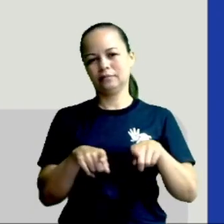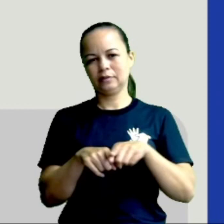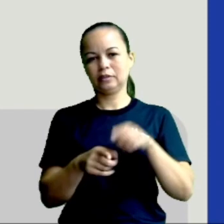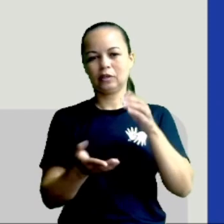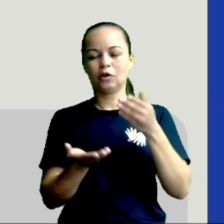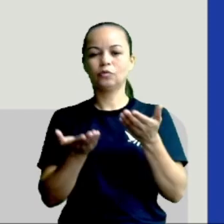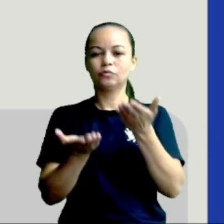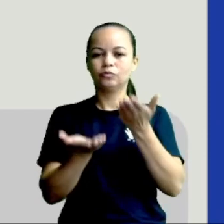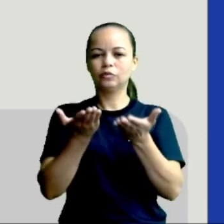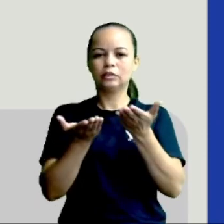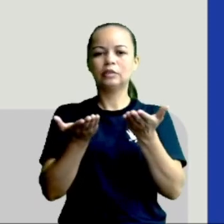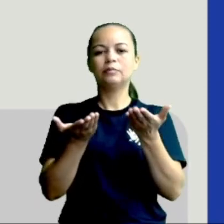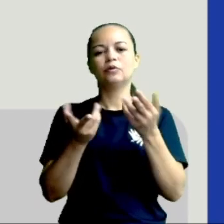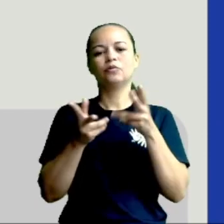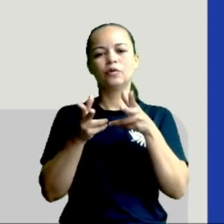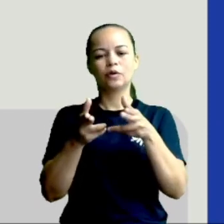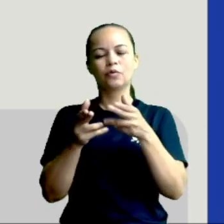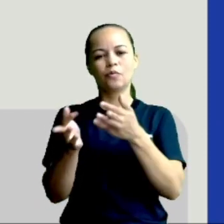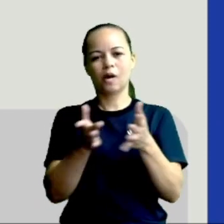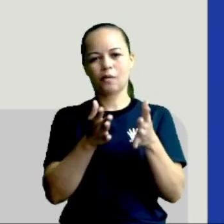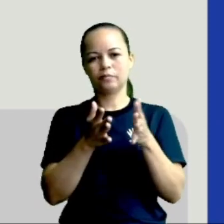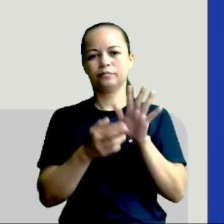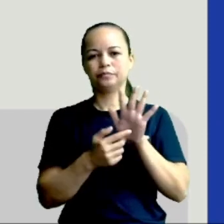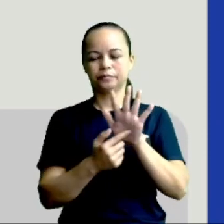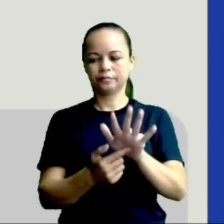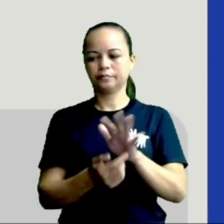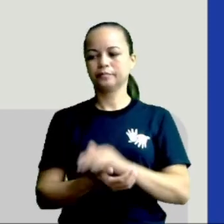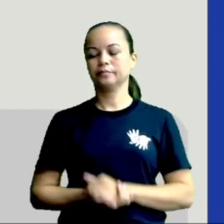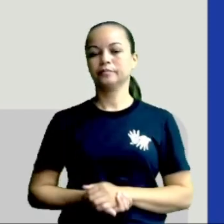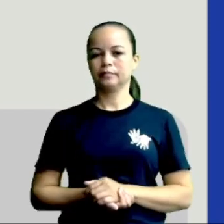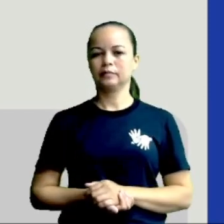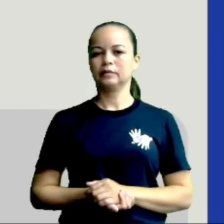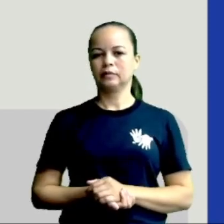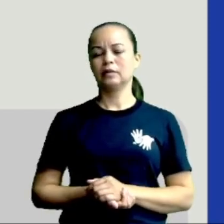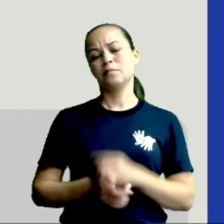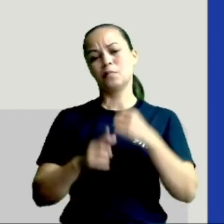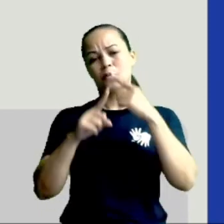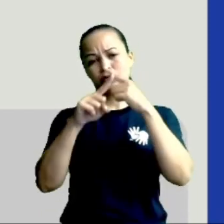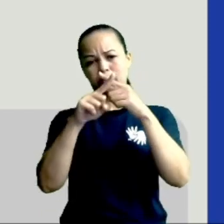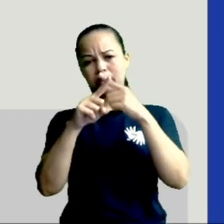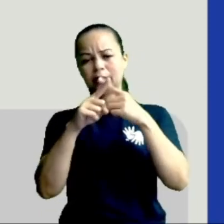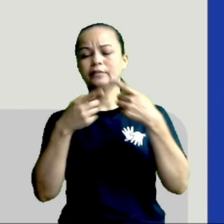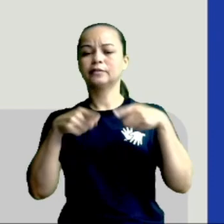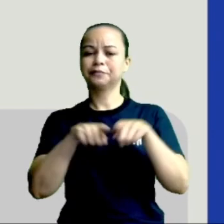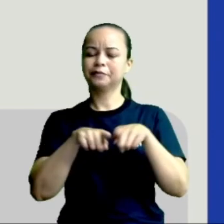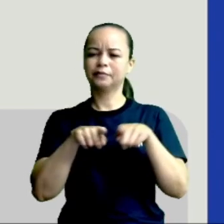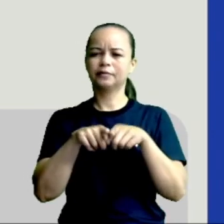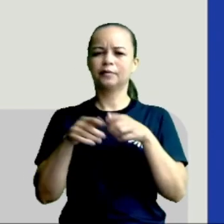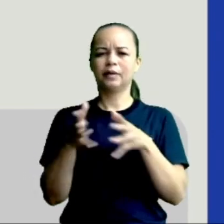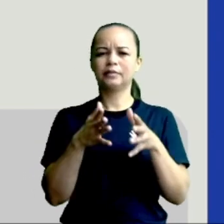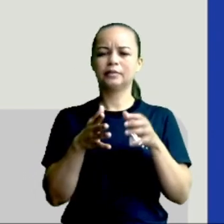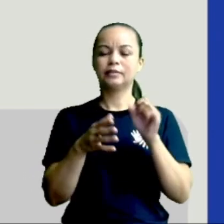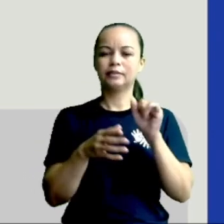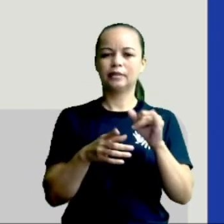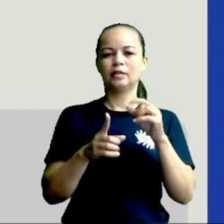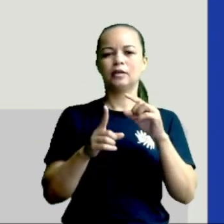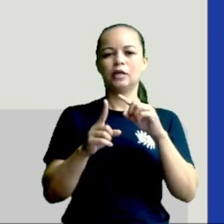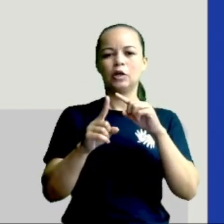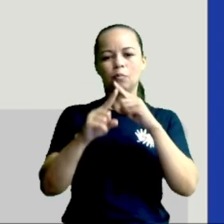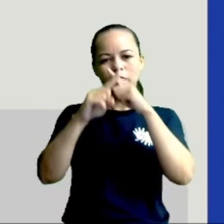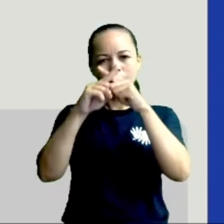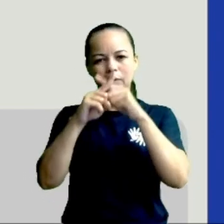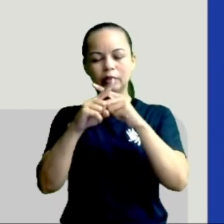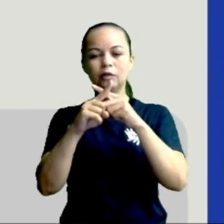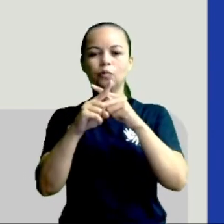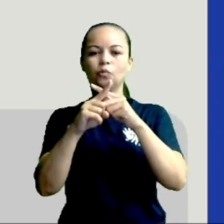diminuindo esse valor no resultado a mesma coisa vai para a multiplicação se eu multiplico o valor ao